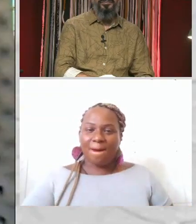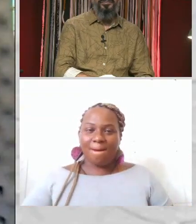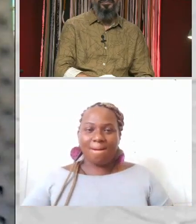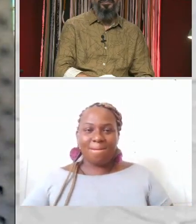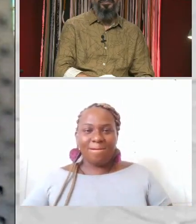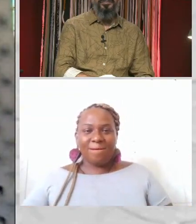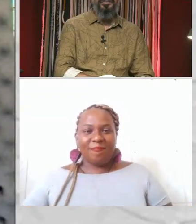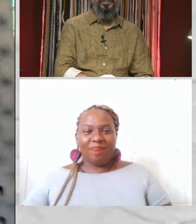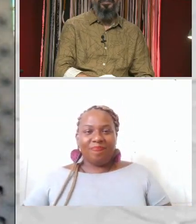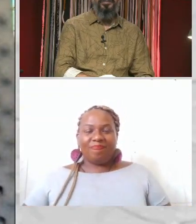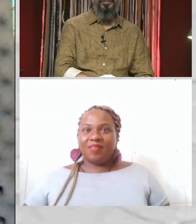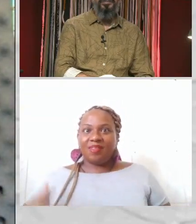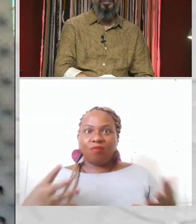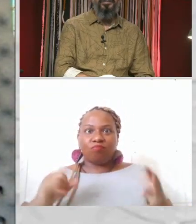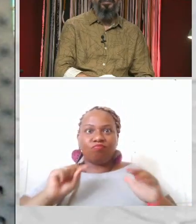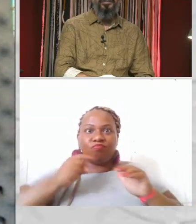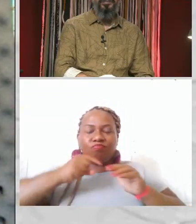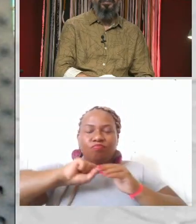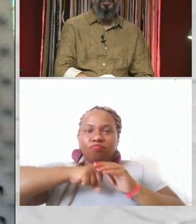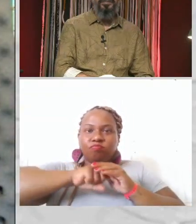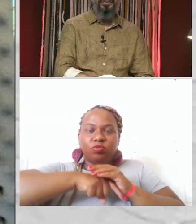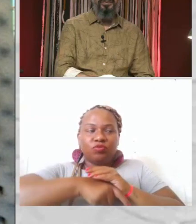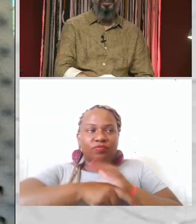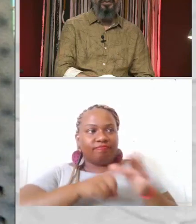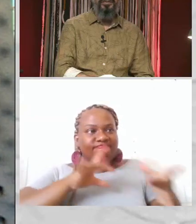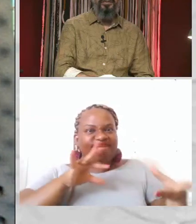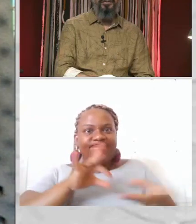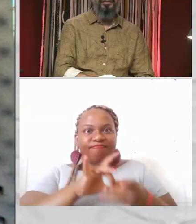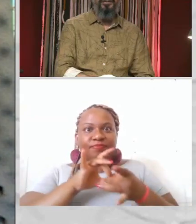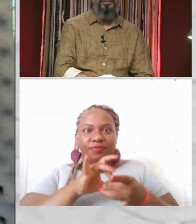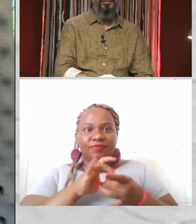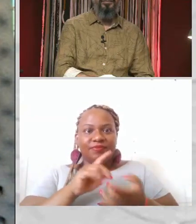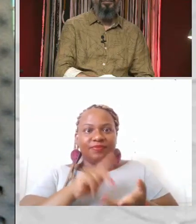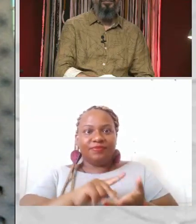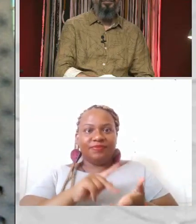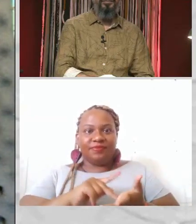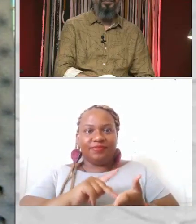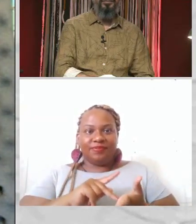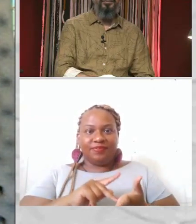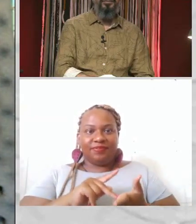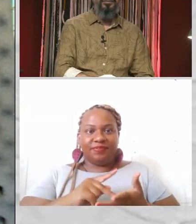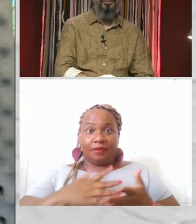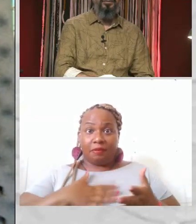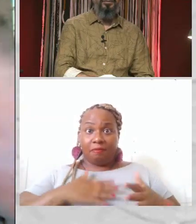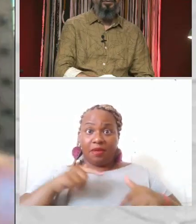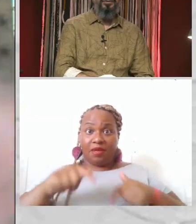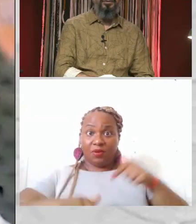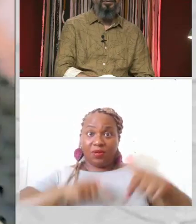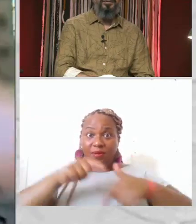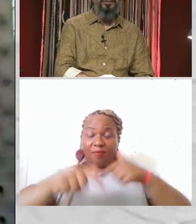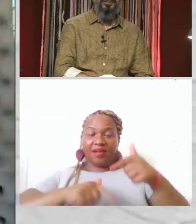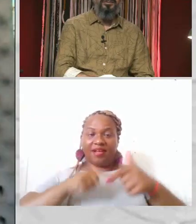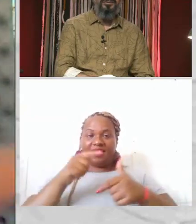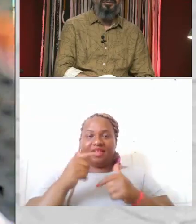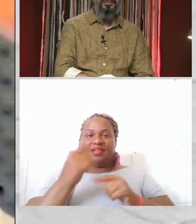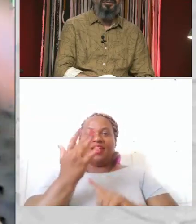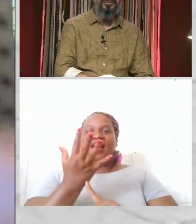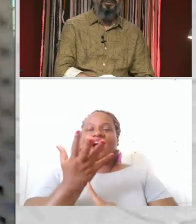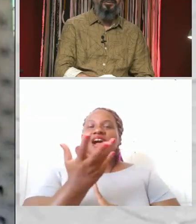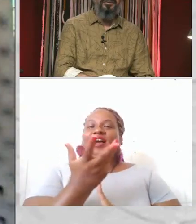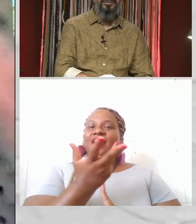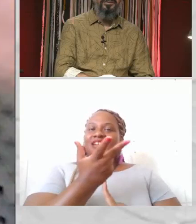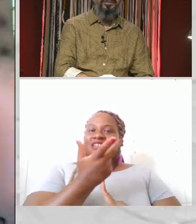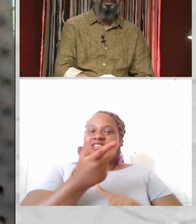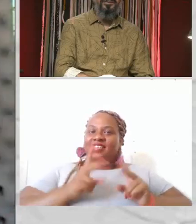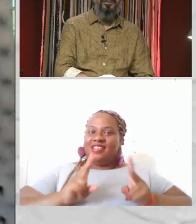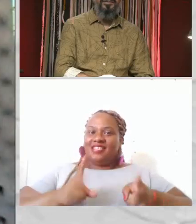tão mergulhada que até a minha arte, como ela é o tempo todo